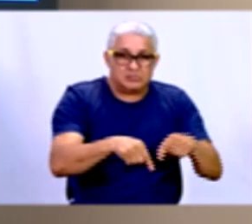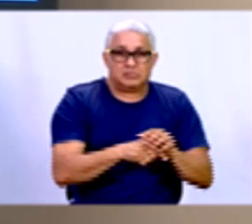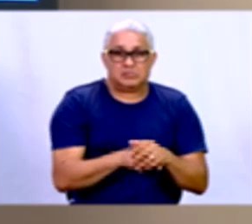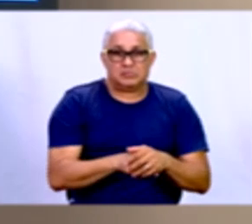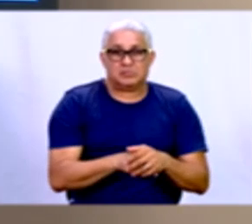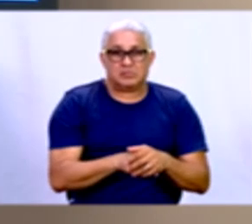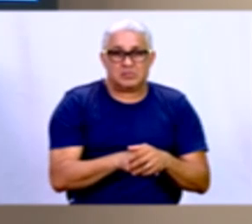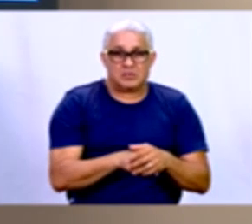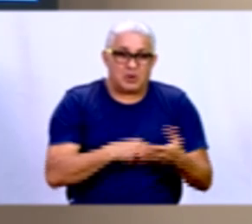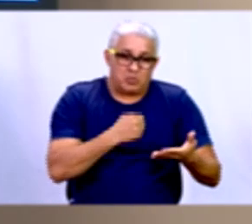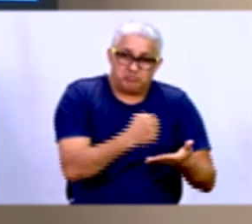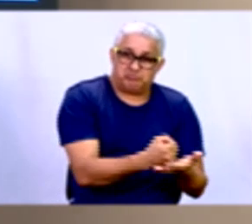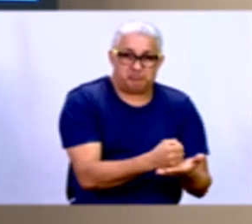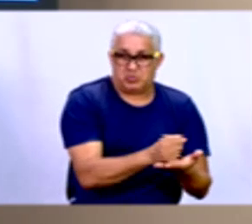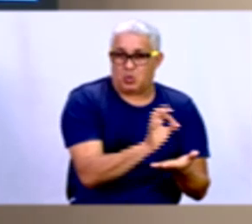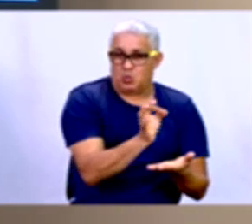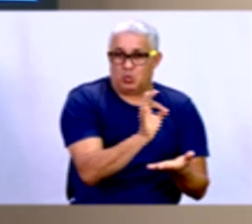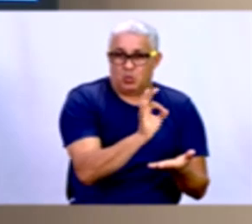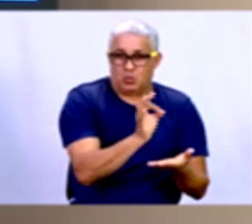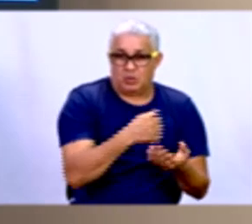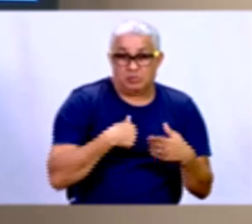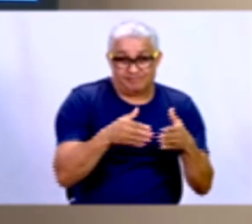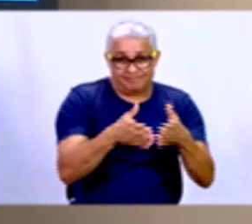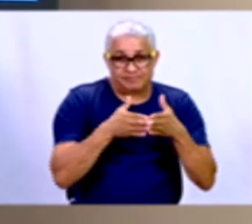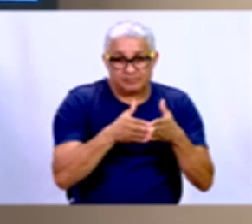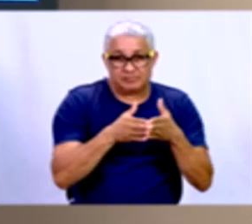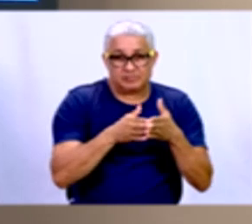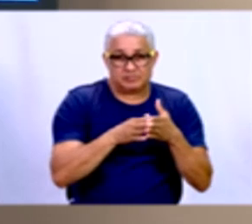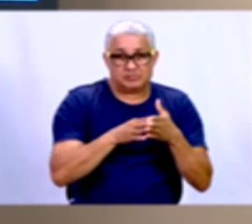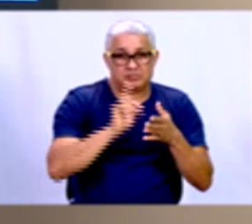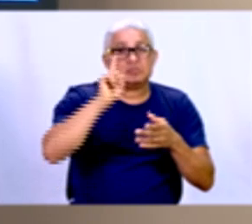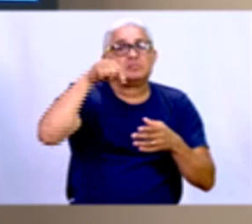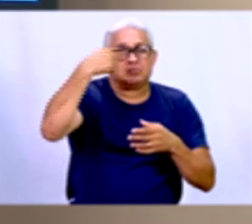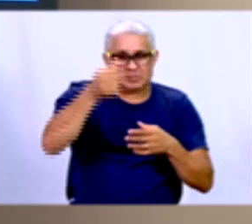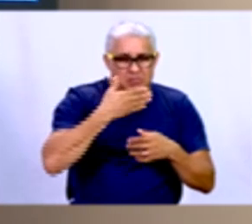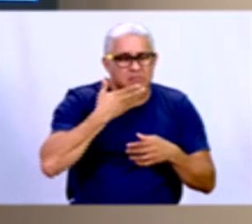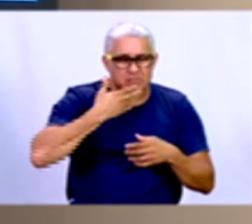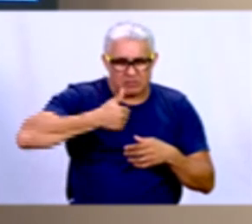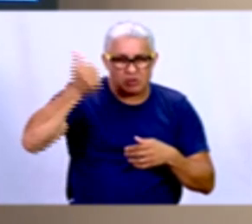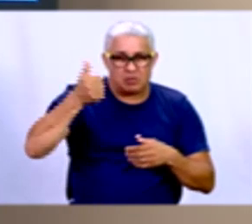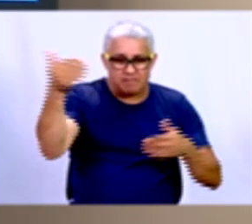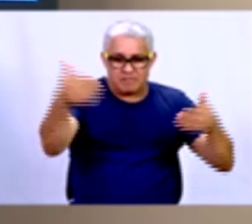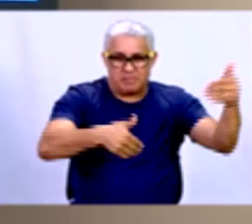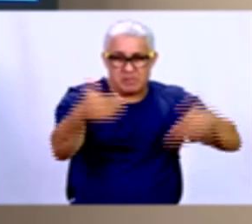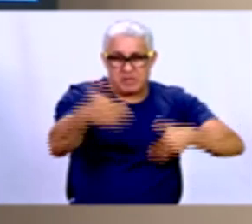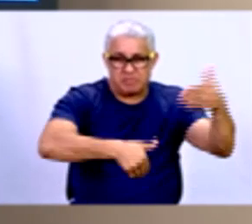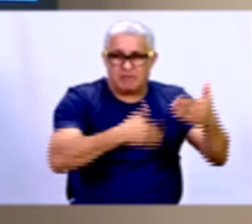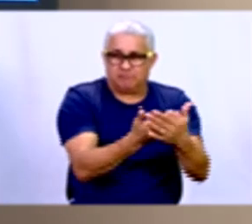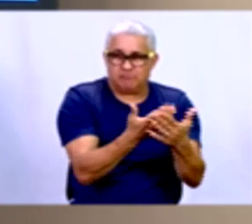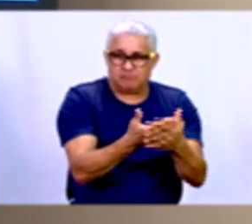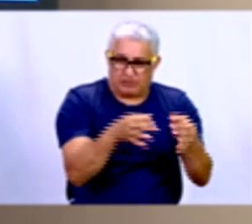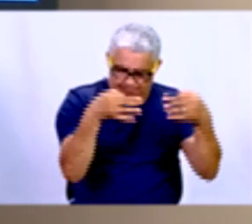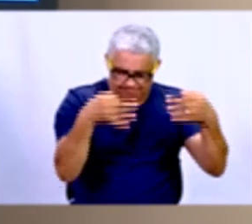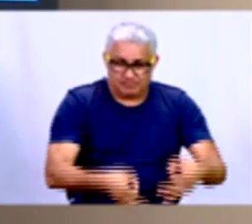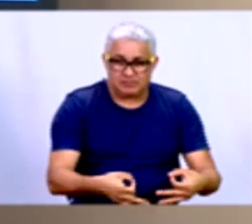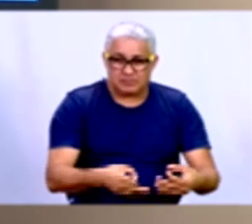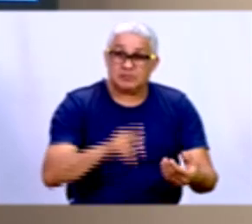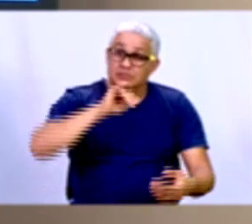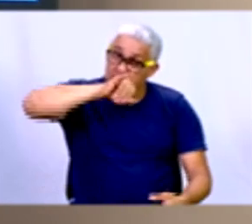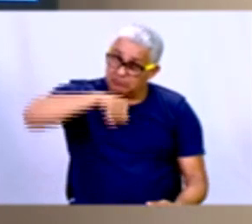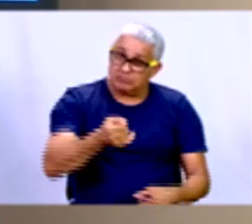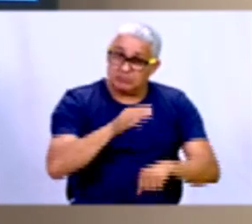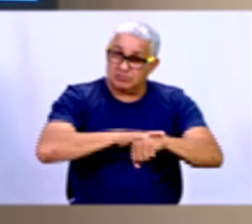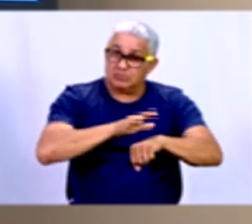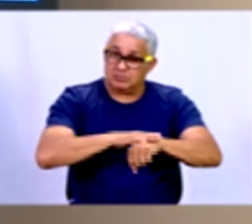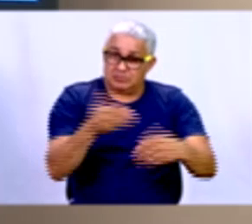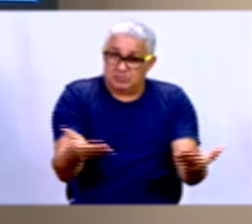as colaborações hoje. Eu peço que nas próximas melhorem essas colaborações, que vocês participem efetivamente, aproveitem esse tempo que vocês estão